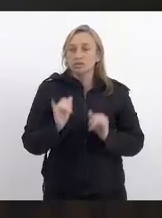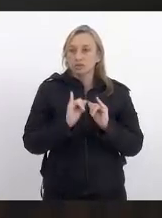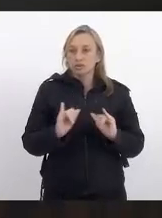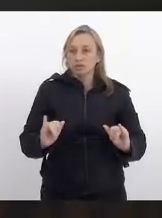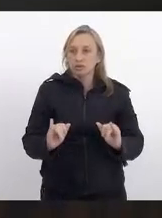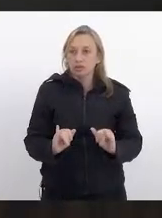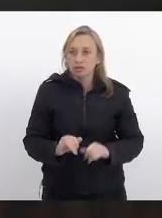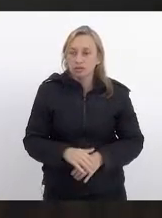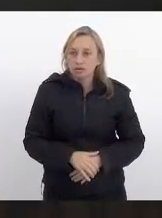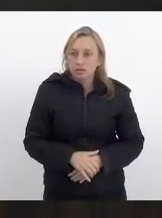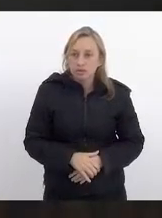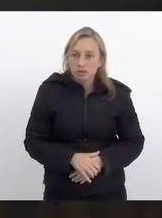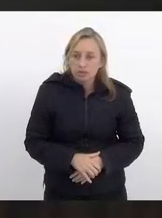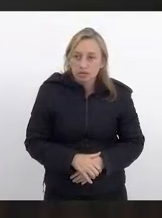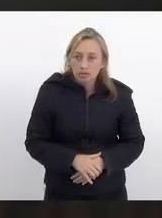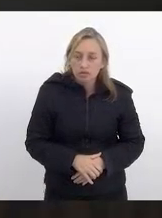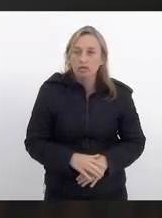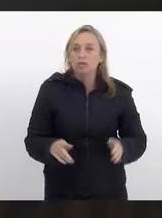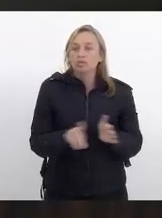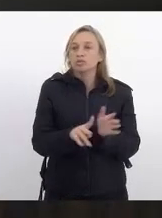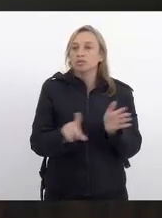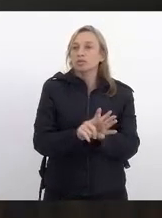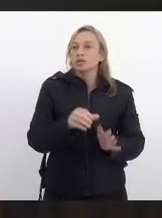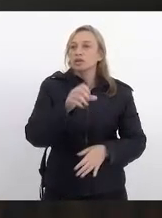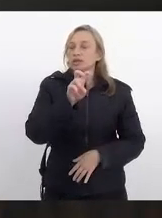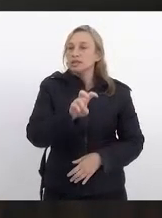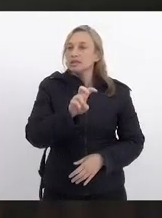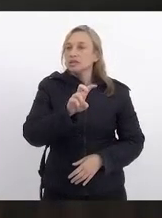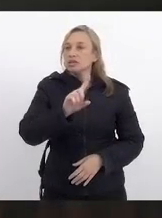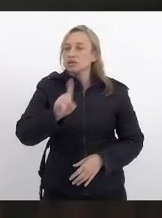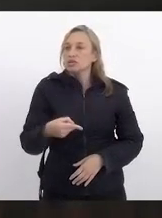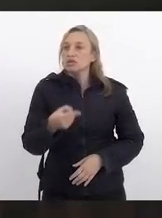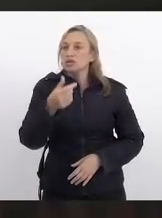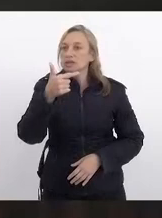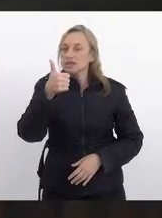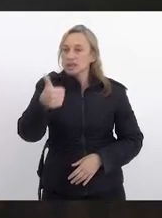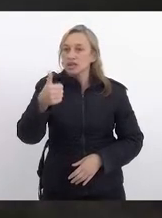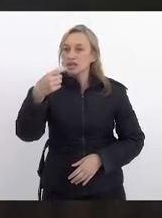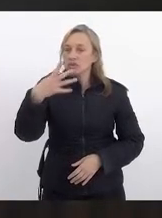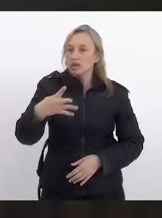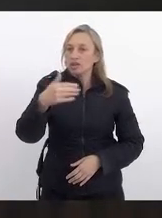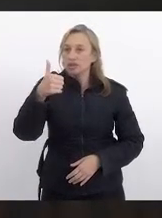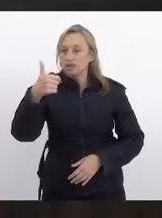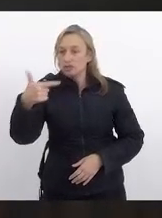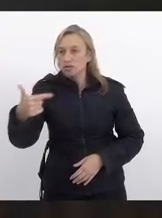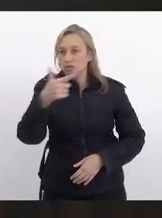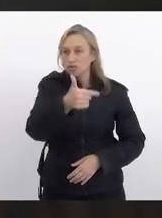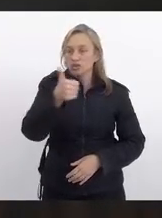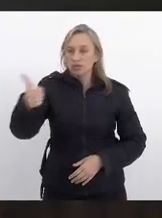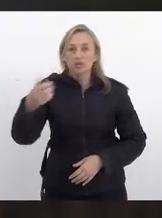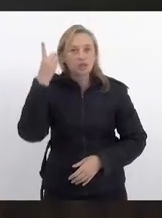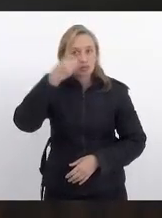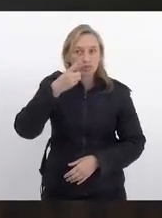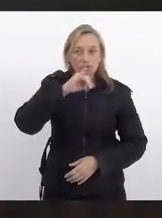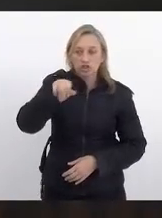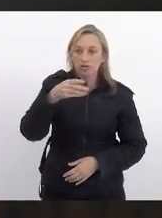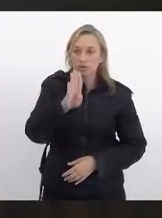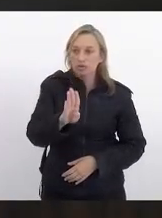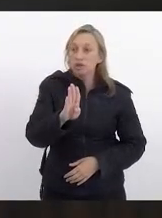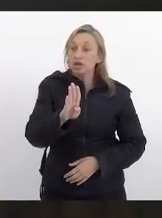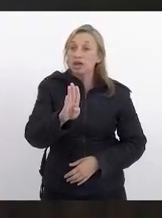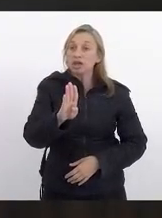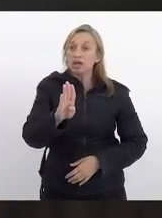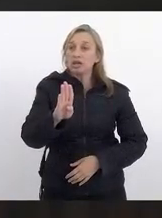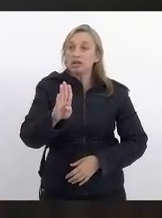em regime de urgência de custam única projeto de lei nº 5 mil 142/2001 de autoria do deputado Jair Bittencourt